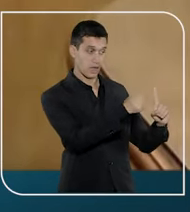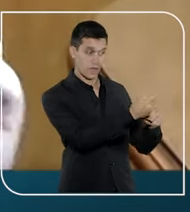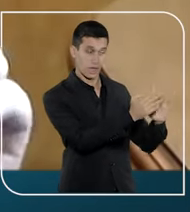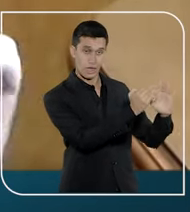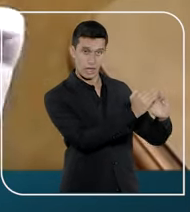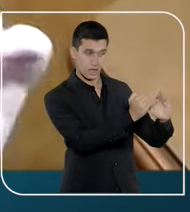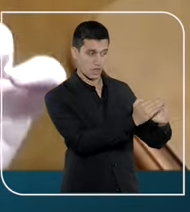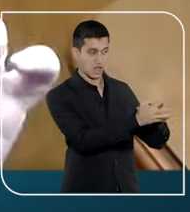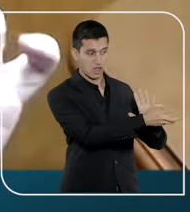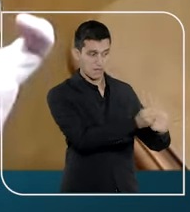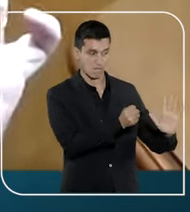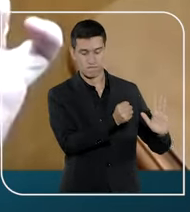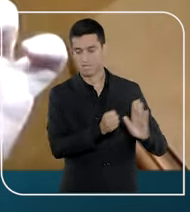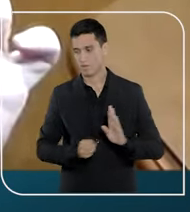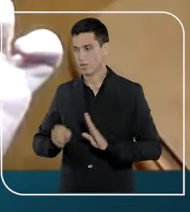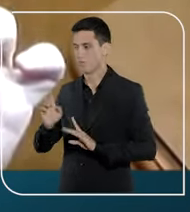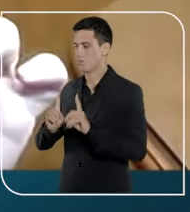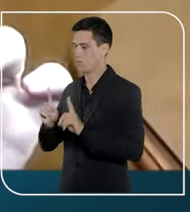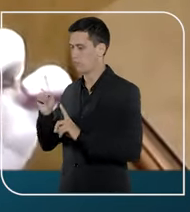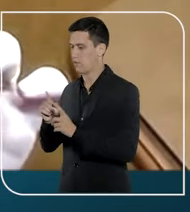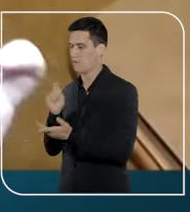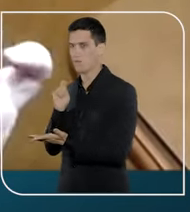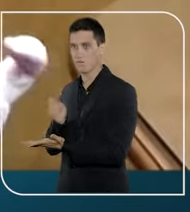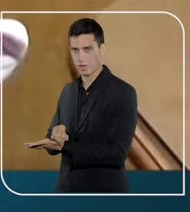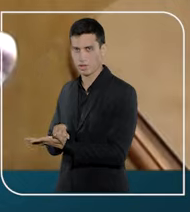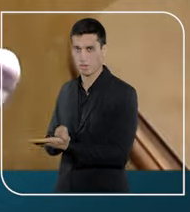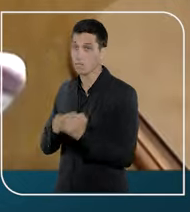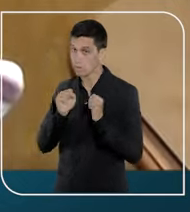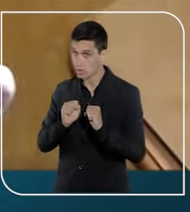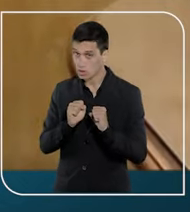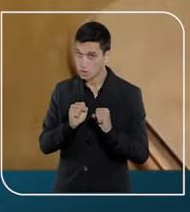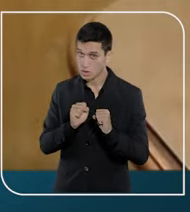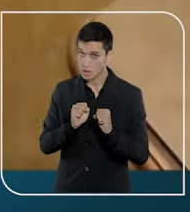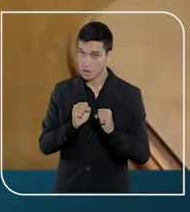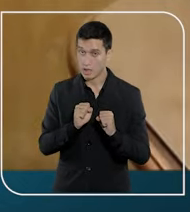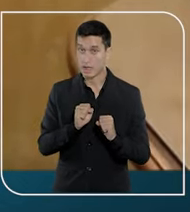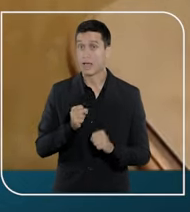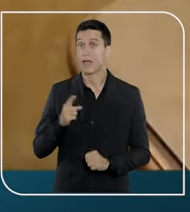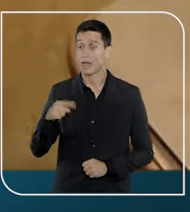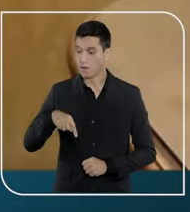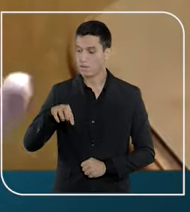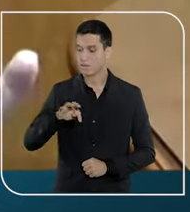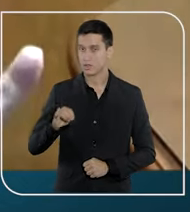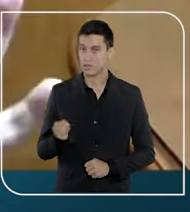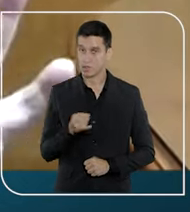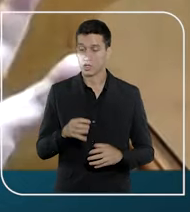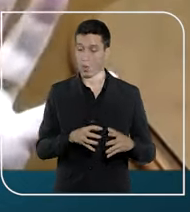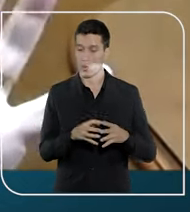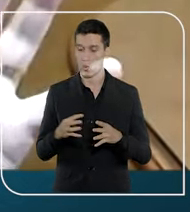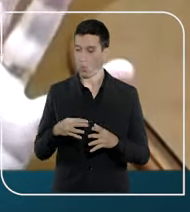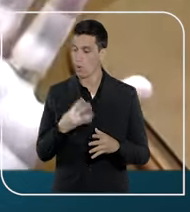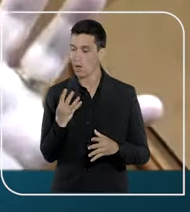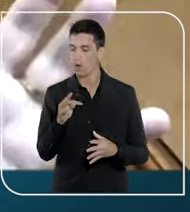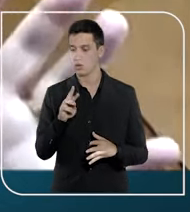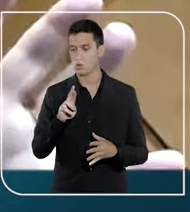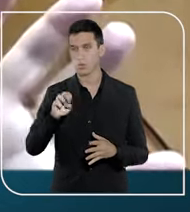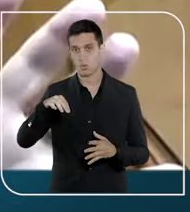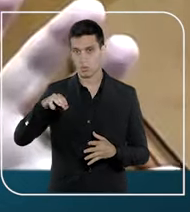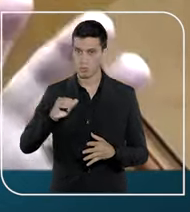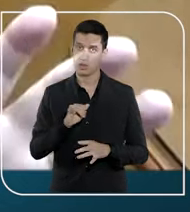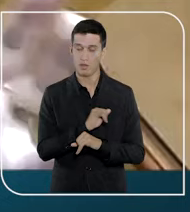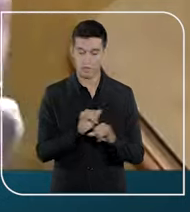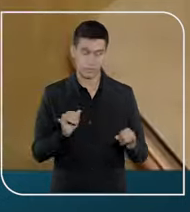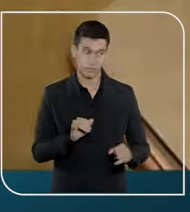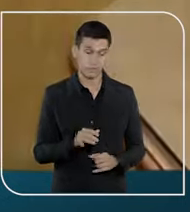por maioria de votos da quarta turma, foi o seguinte. Olha, a lei não traz